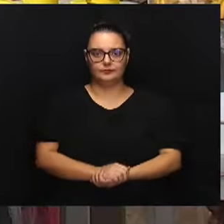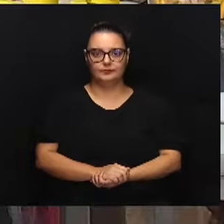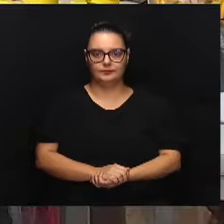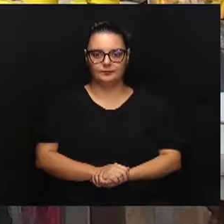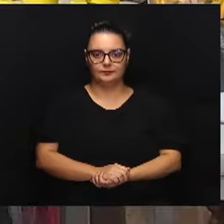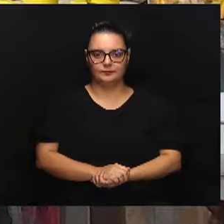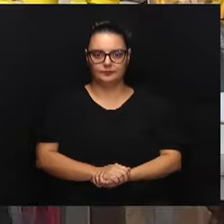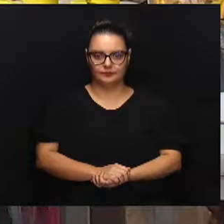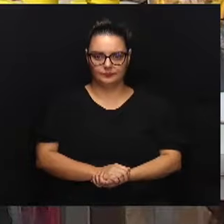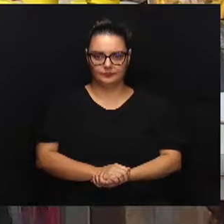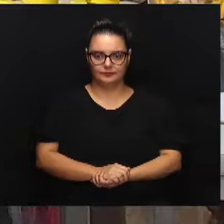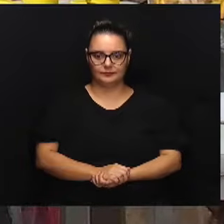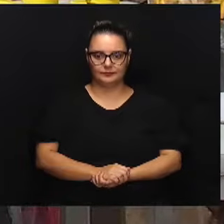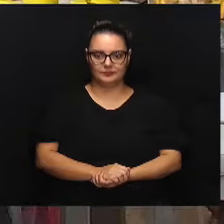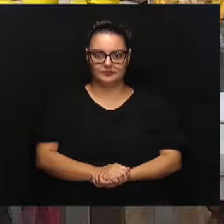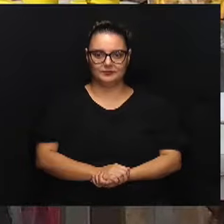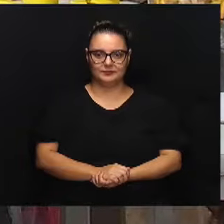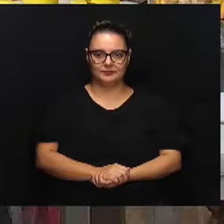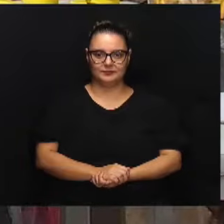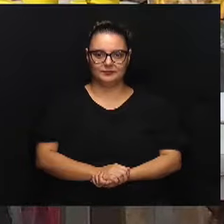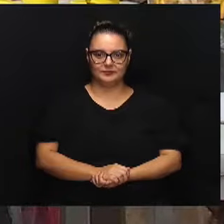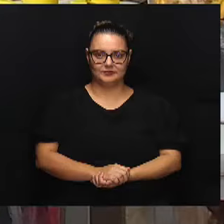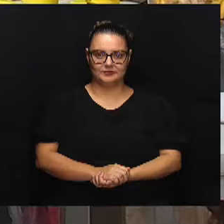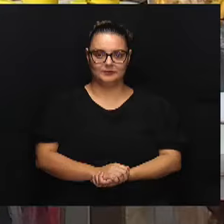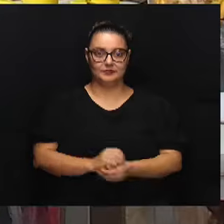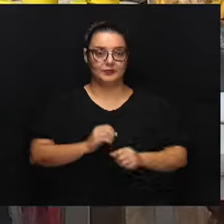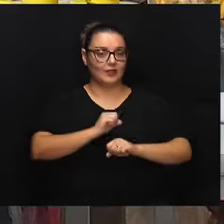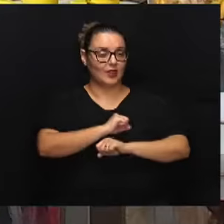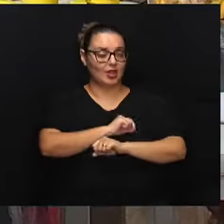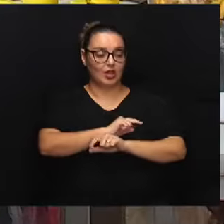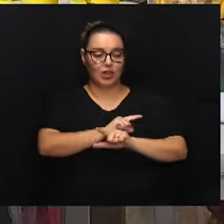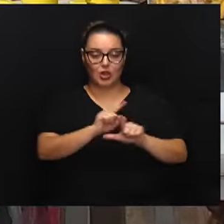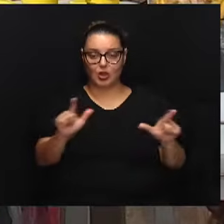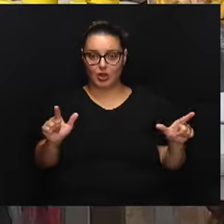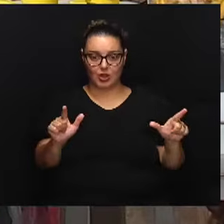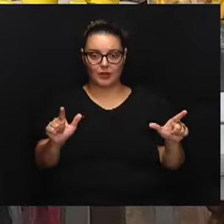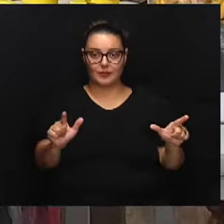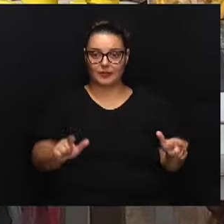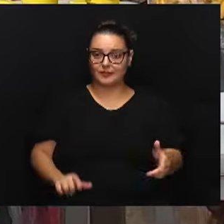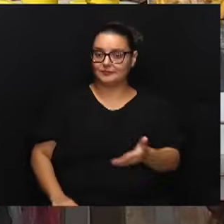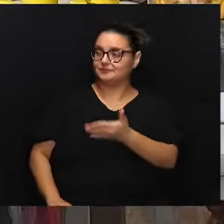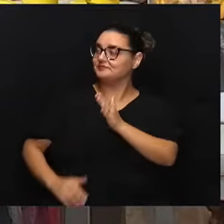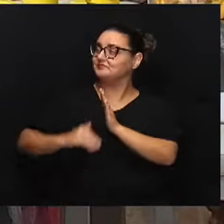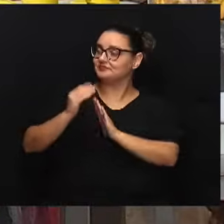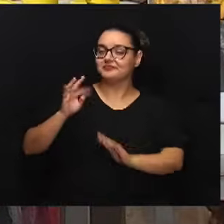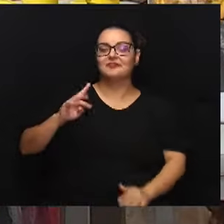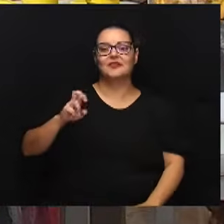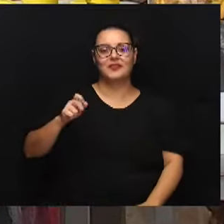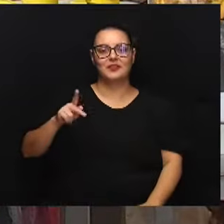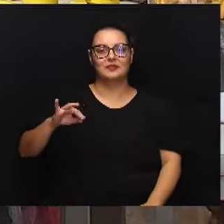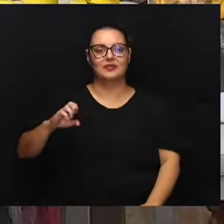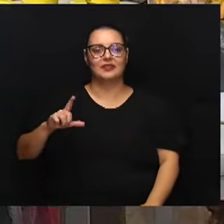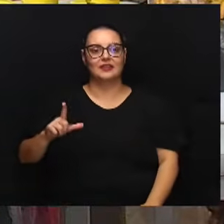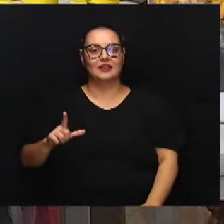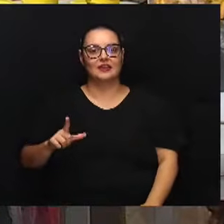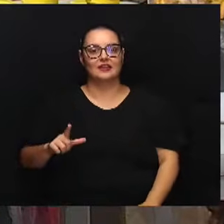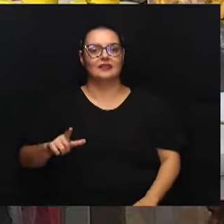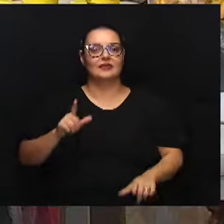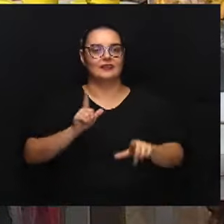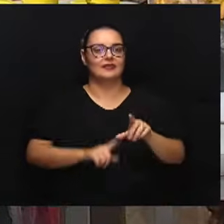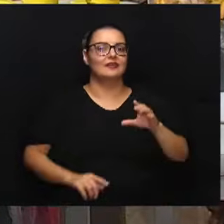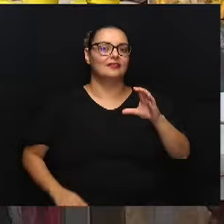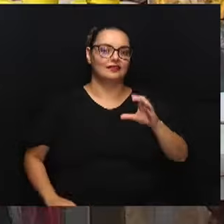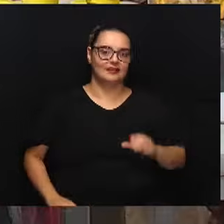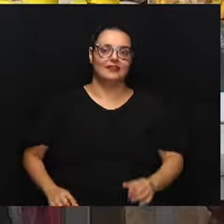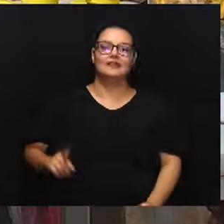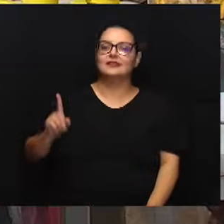de uma tela no cru branca para uma paisagem tropical a partir da letra C também,